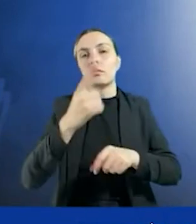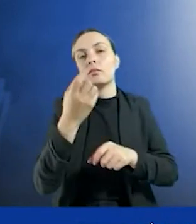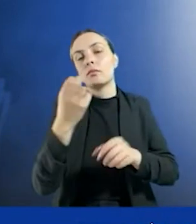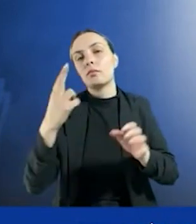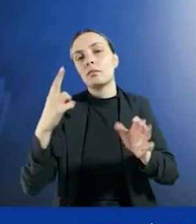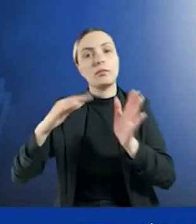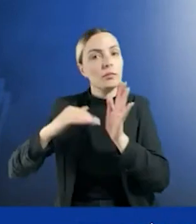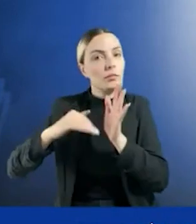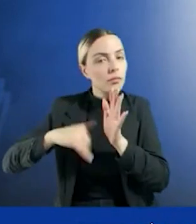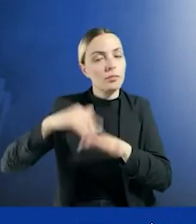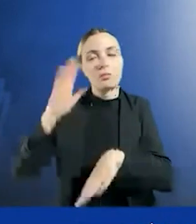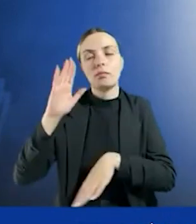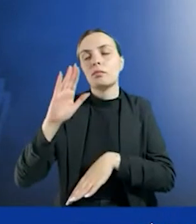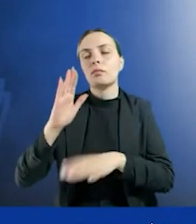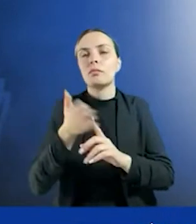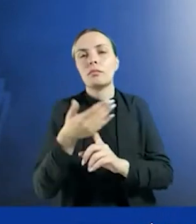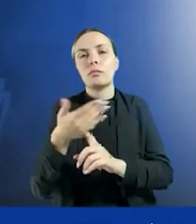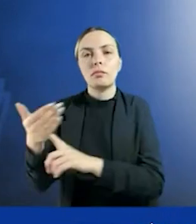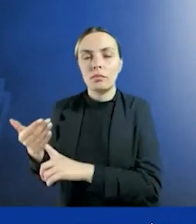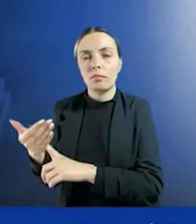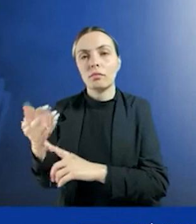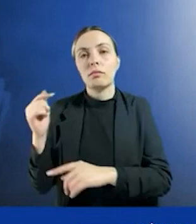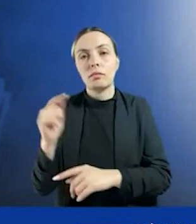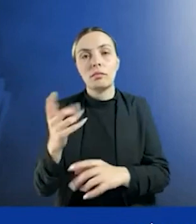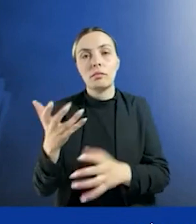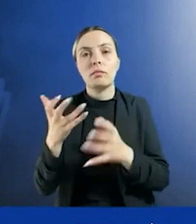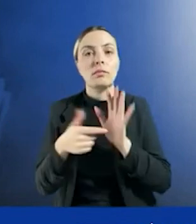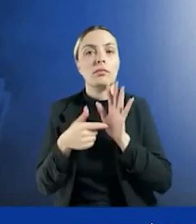tecnologias. E isso nos trará, então,